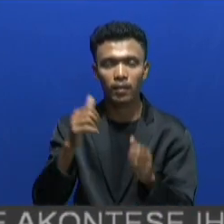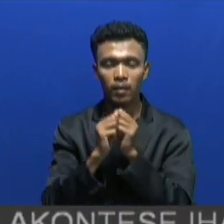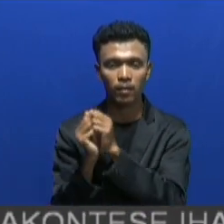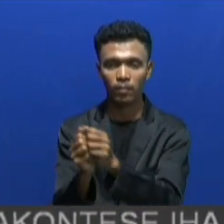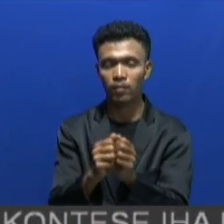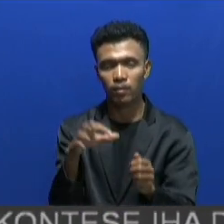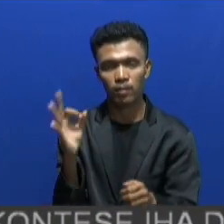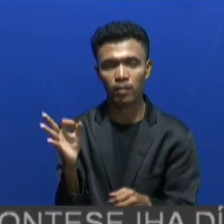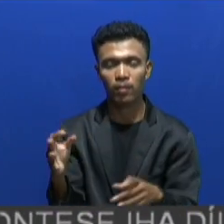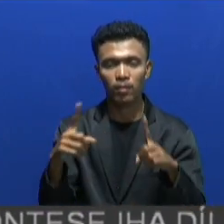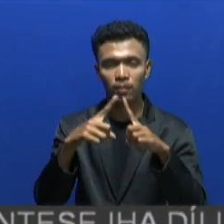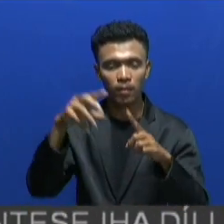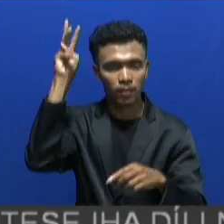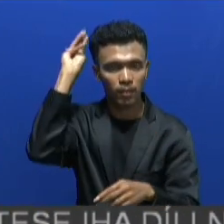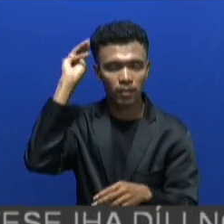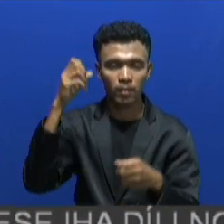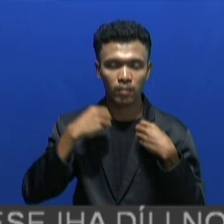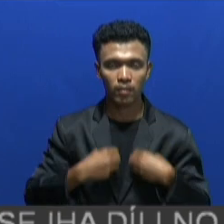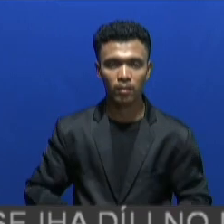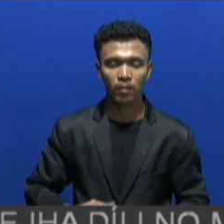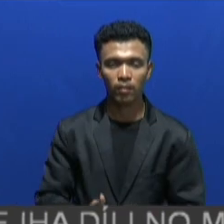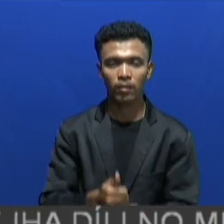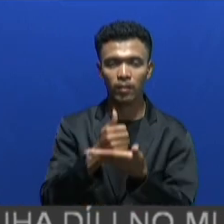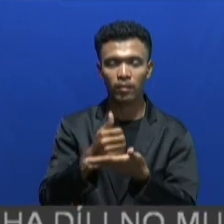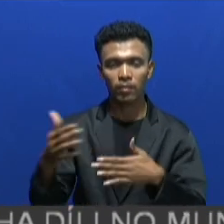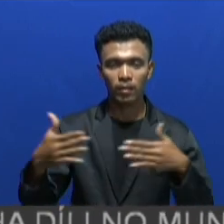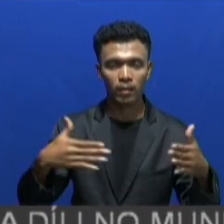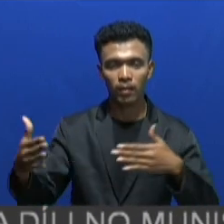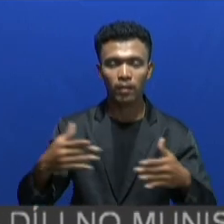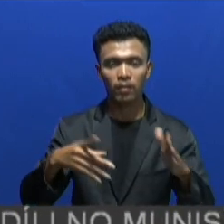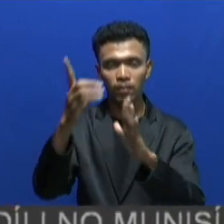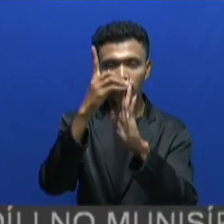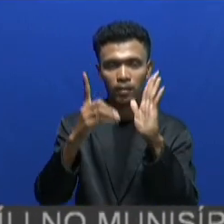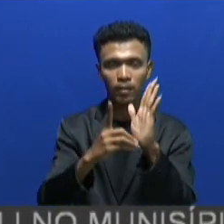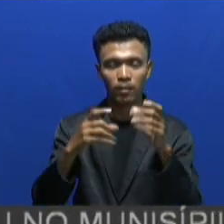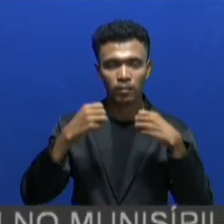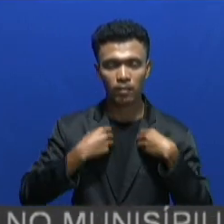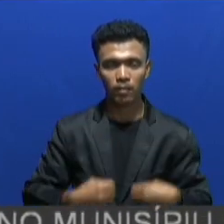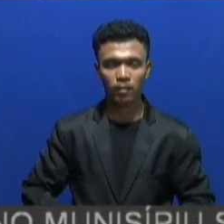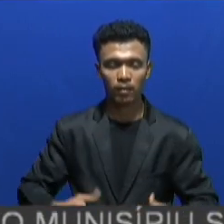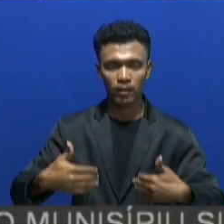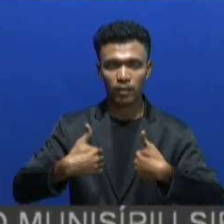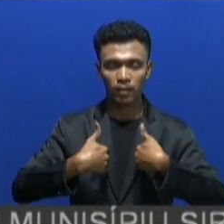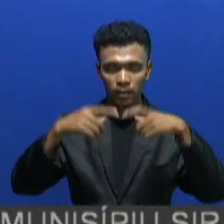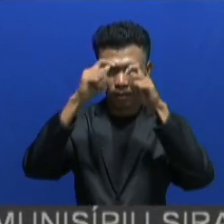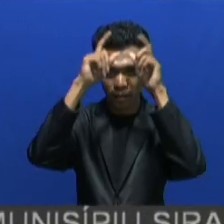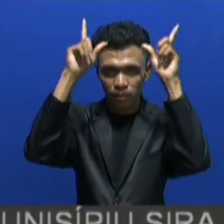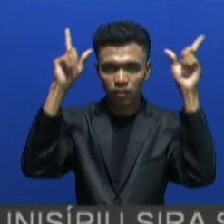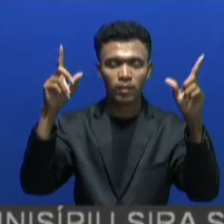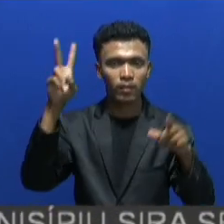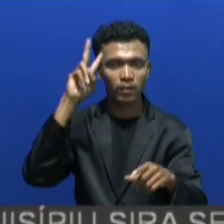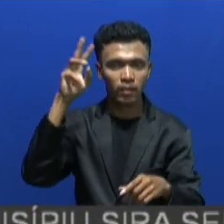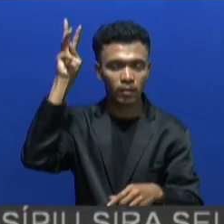para o Ministério Saúde, onde melhora serviço no recolha dados estatísticas Sistema Saúde e a Timor-Leste.